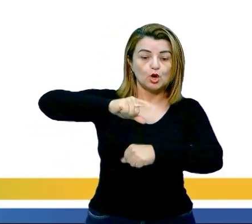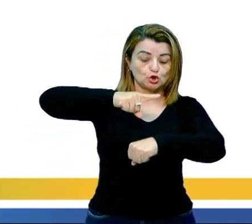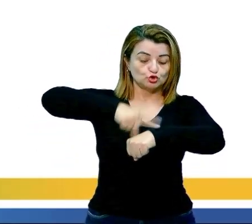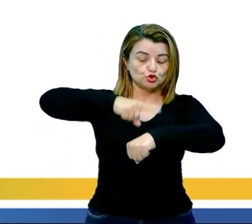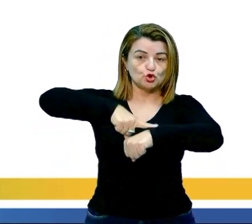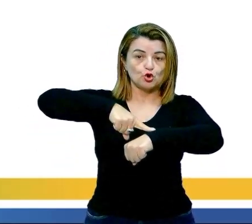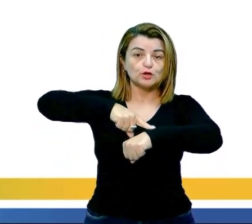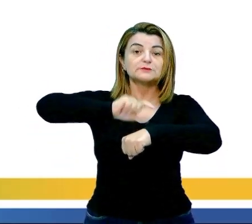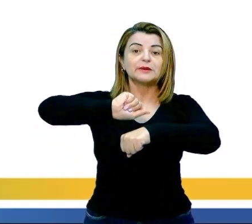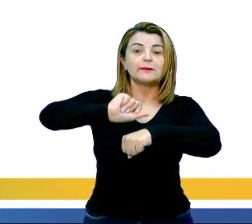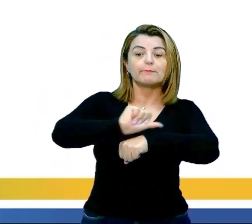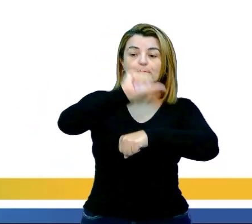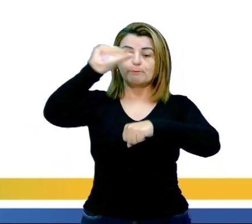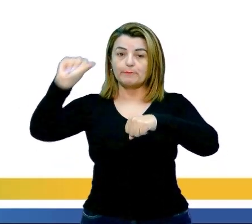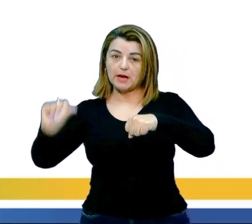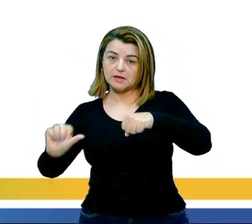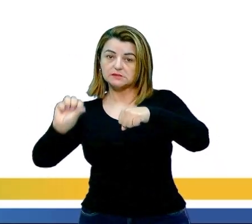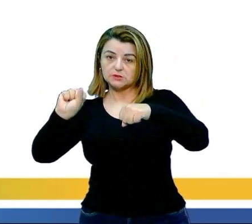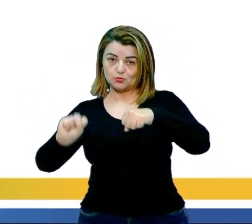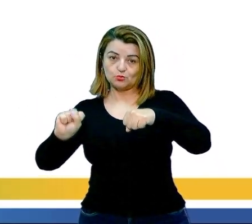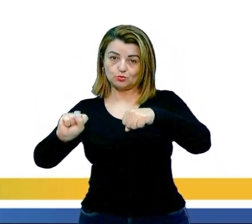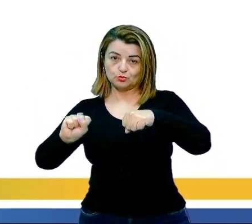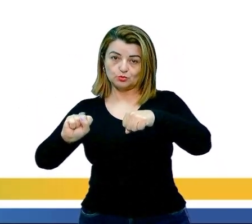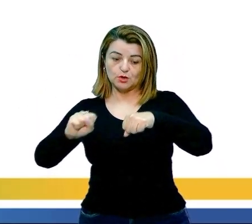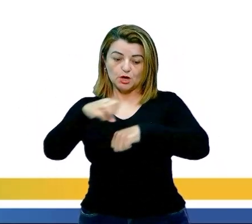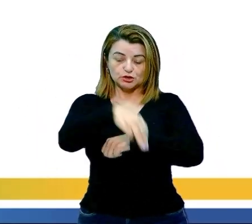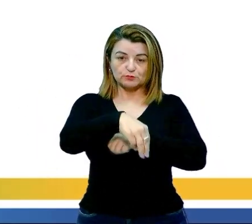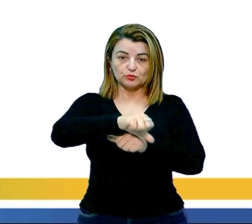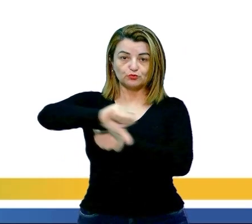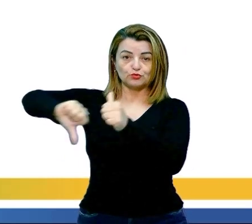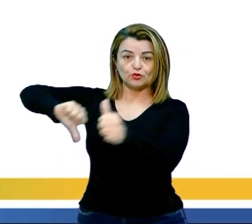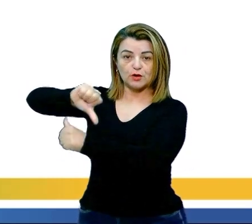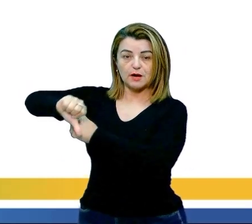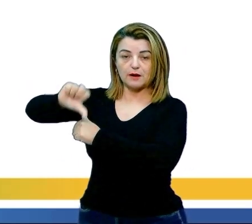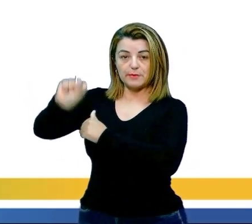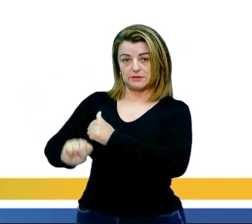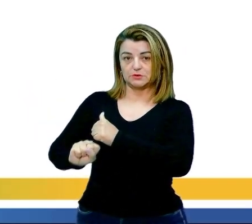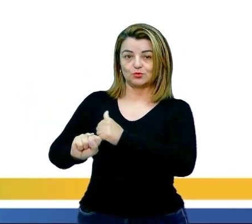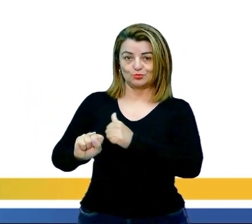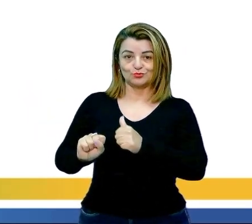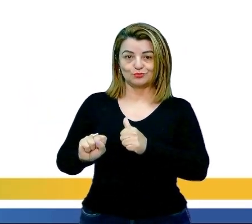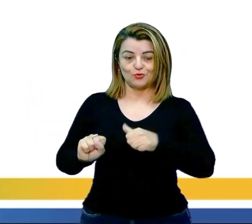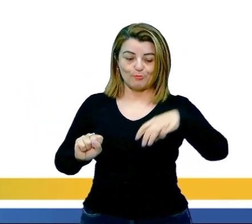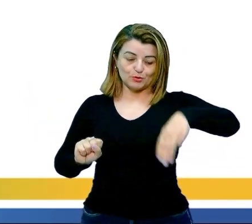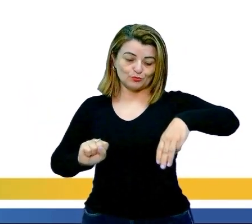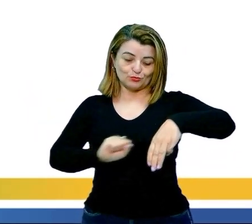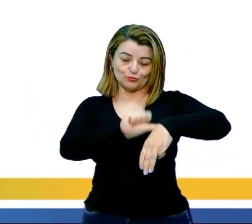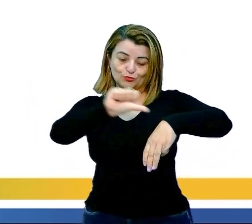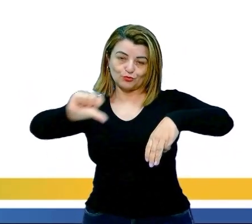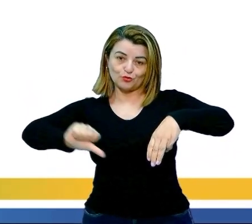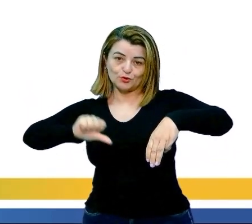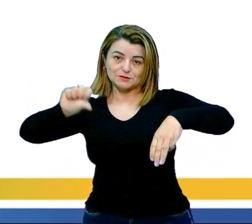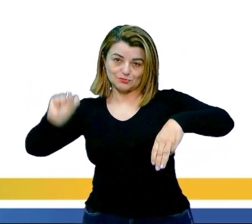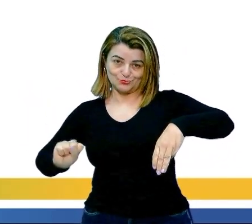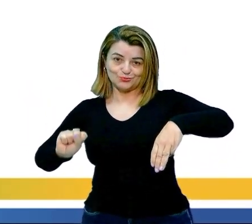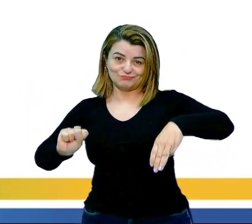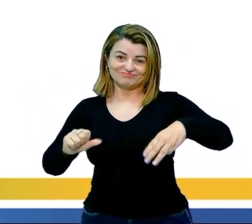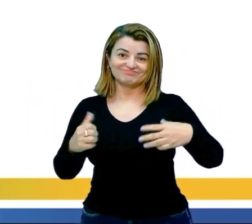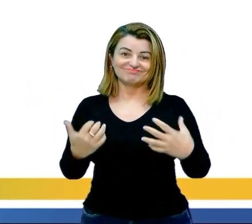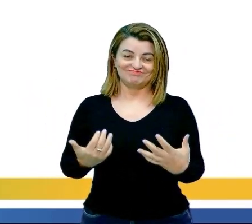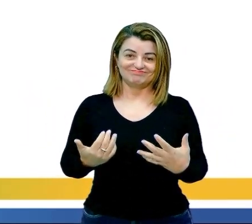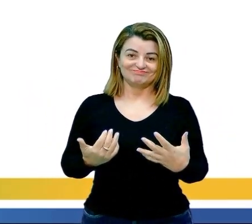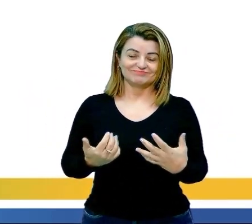para segundo, de minutos para segundo ou vice-versa. Então, olha aí, uma coisa simples,